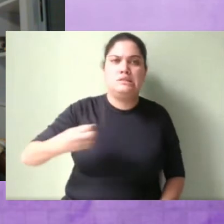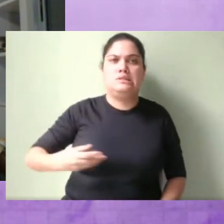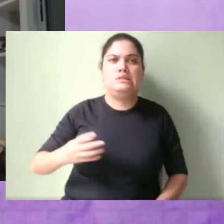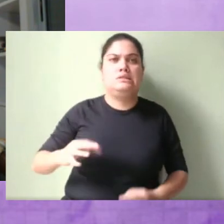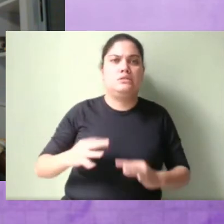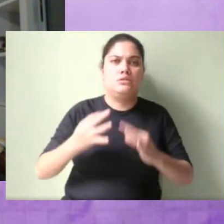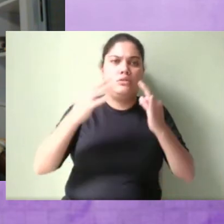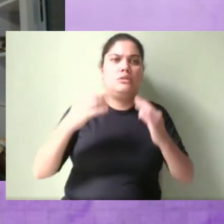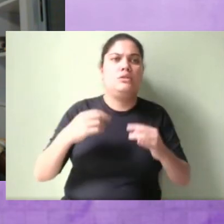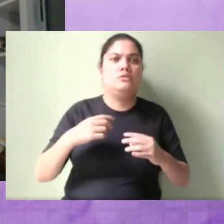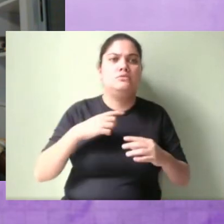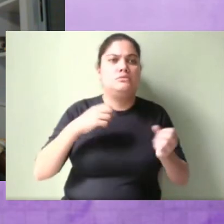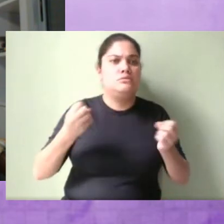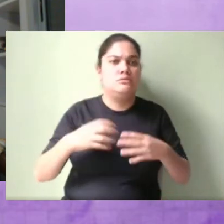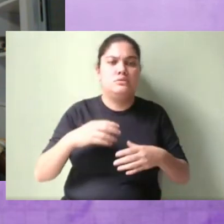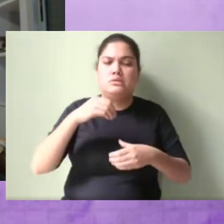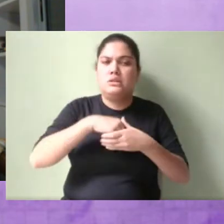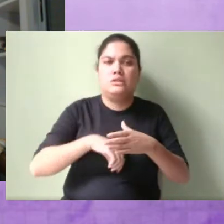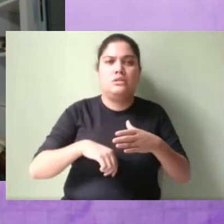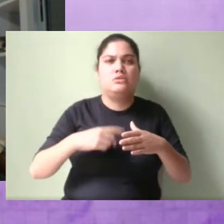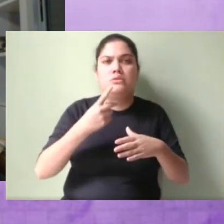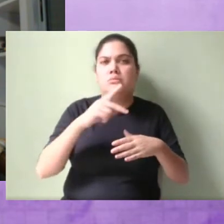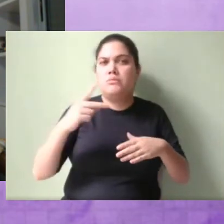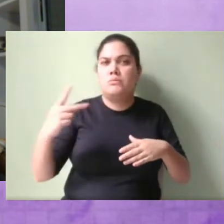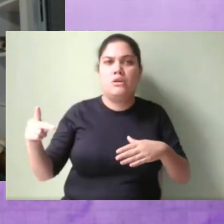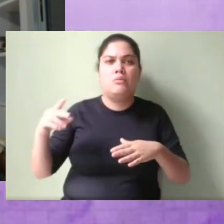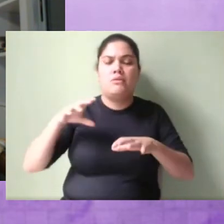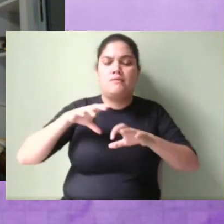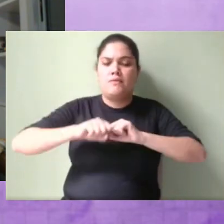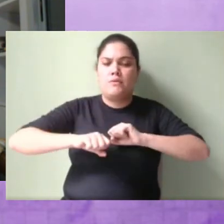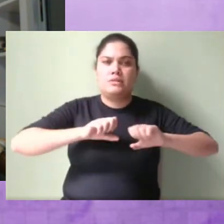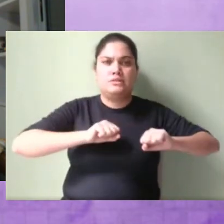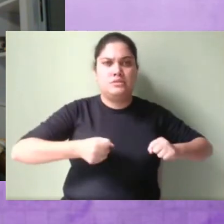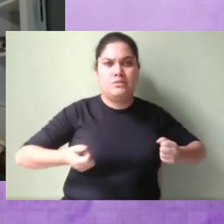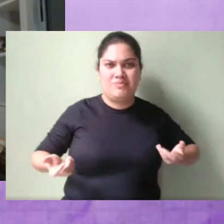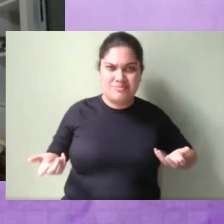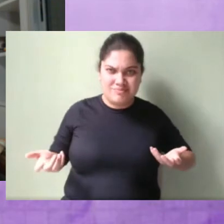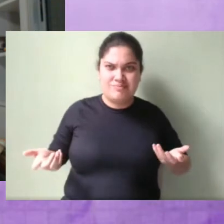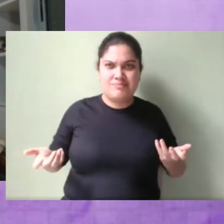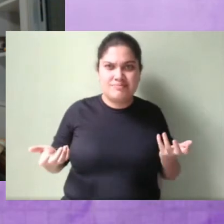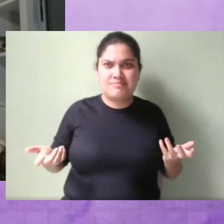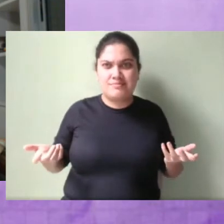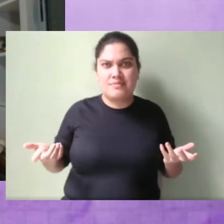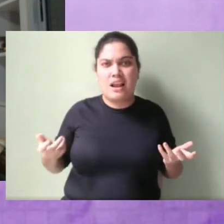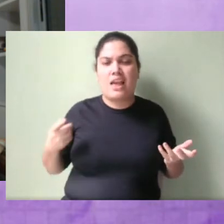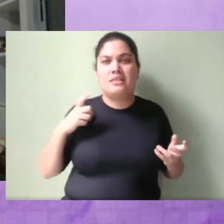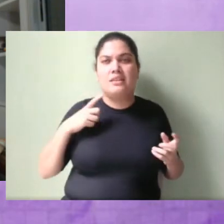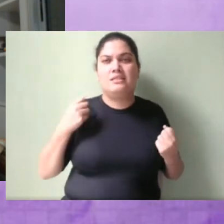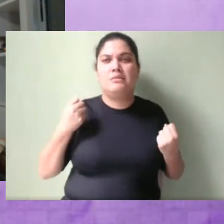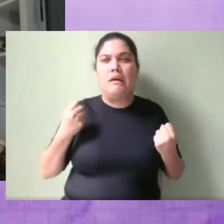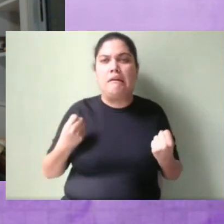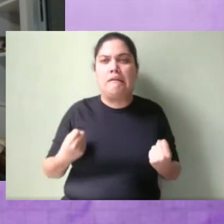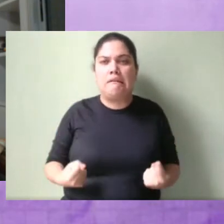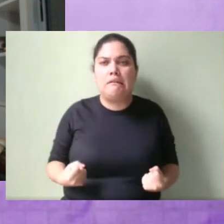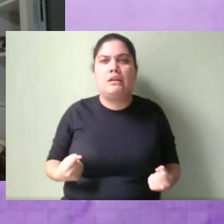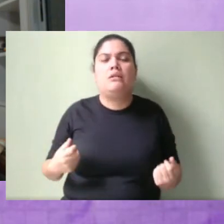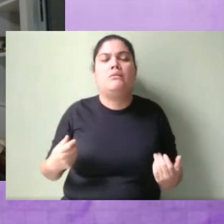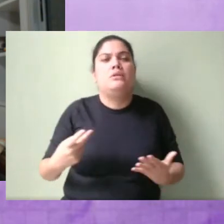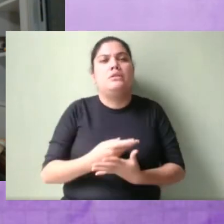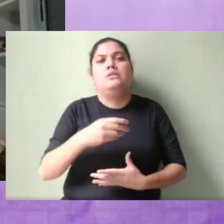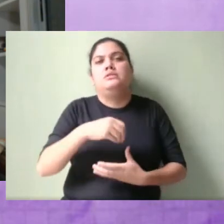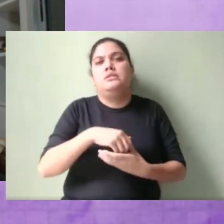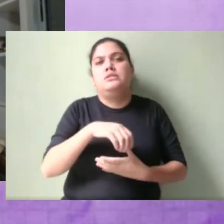formação é muito importante para os professores, né? Formação de professores não só para praxis da sala de